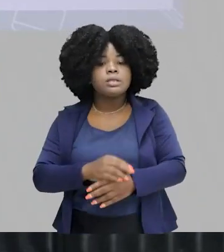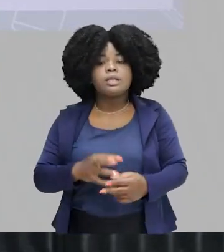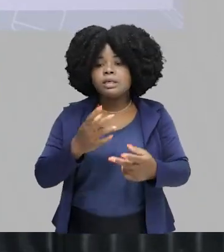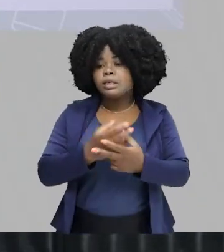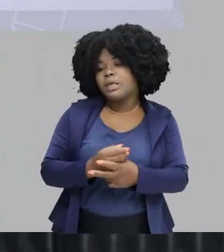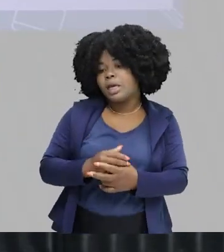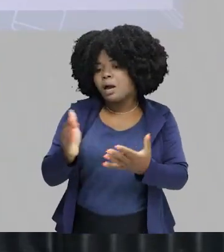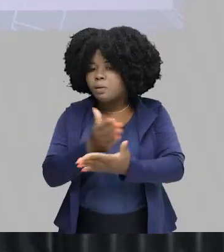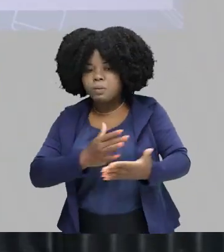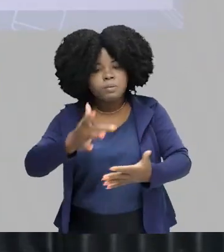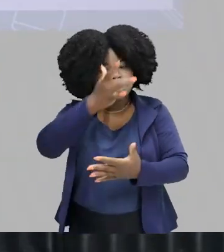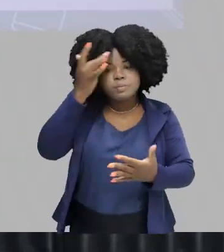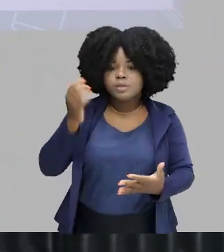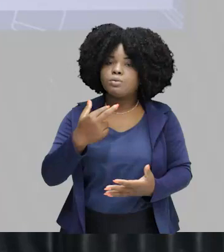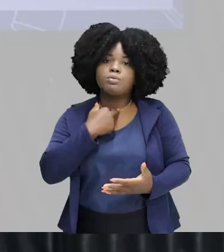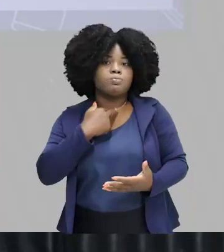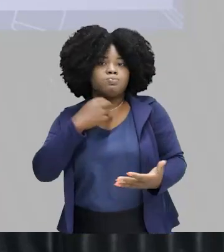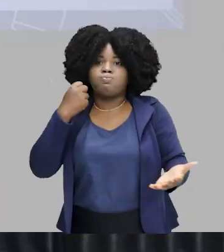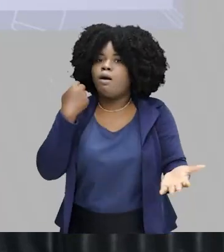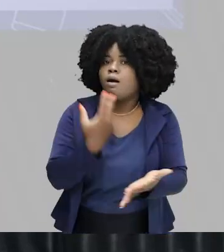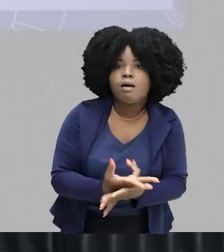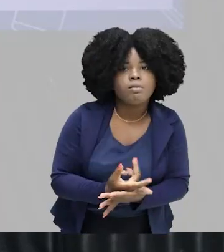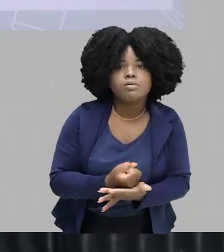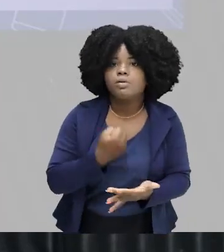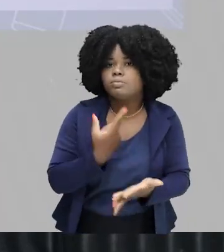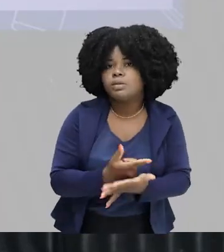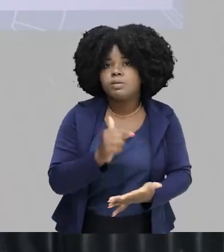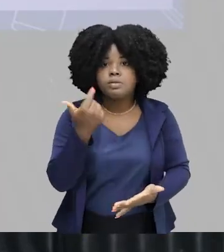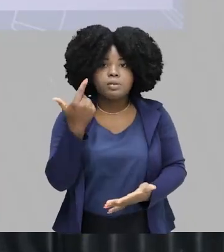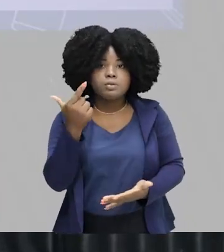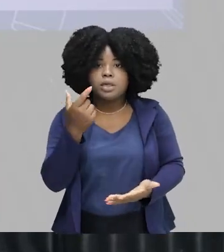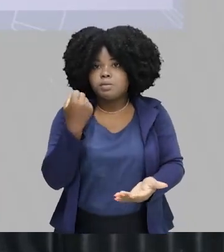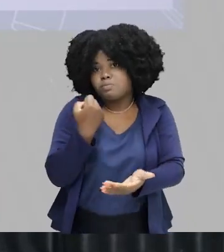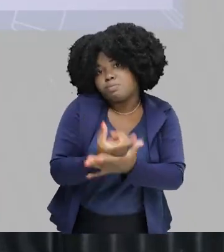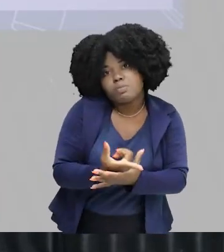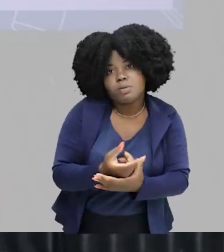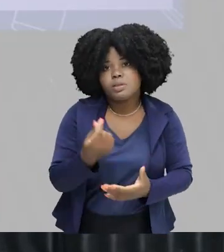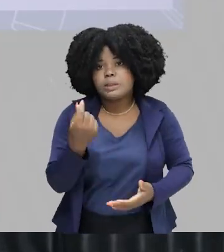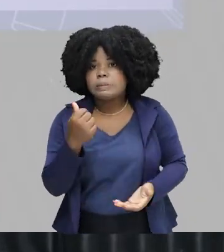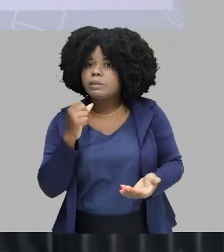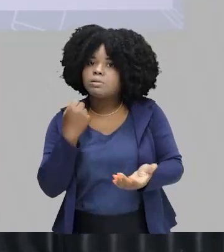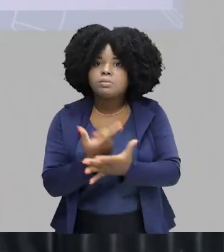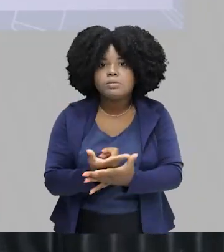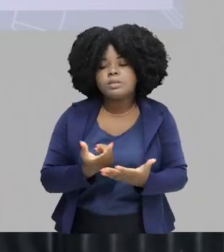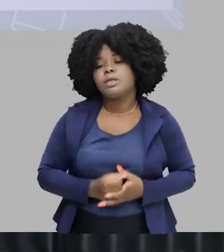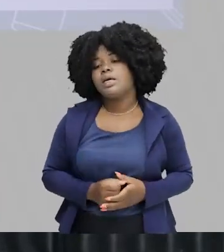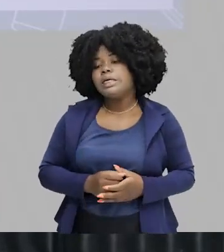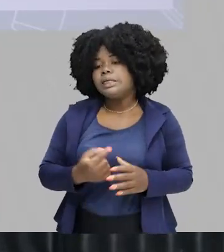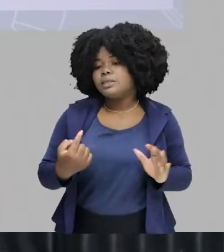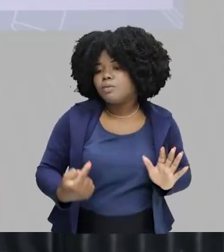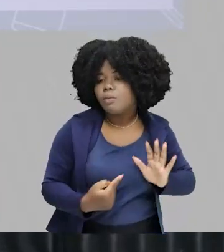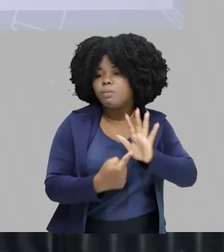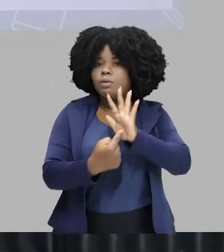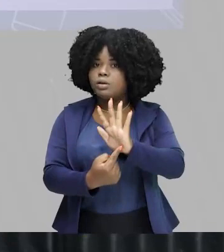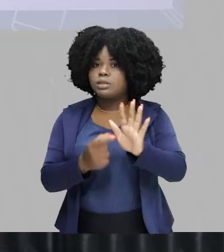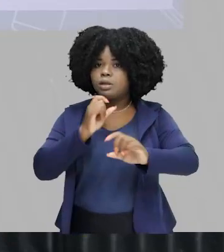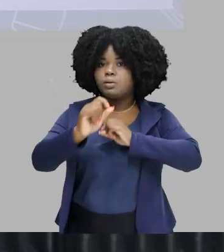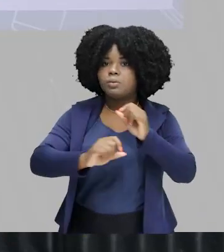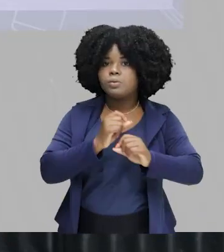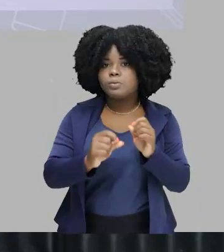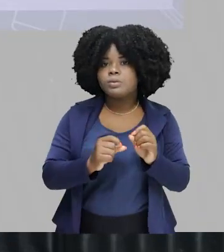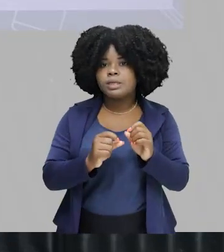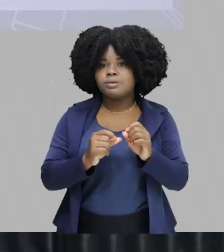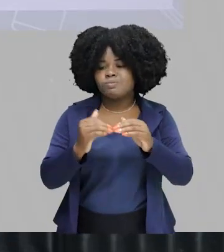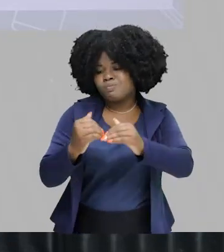e você exibe essa marca, isso te dá socialmente, na visão weberiana, um certo status, mesmo dentro do seu próprio